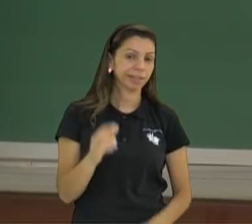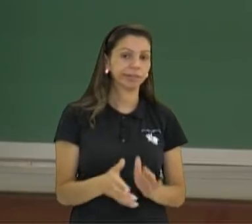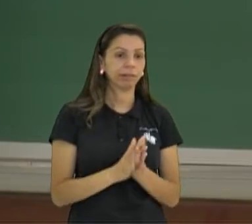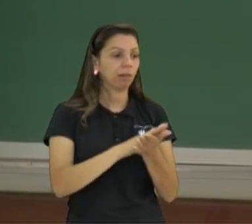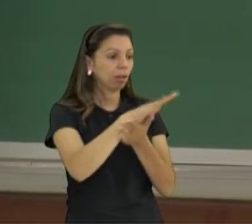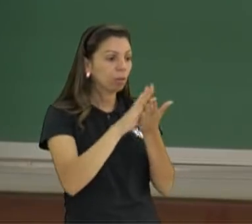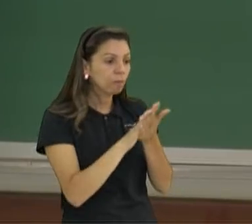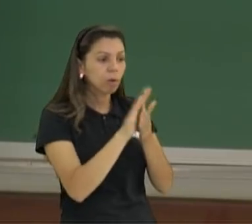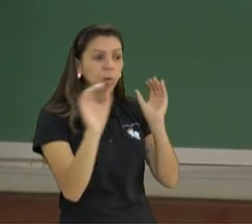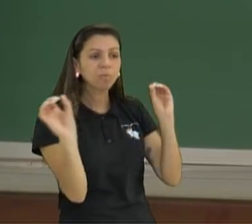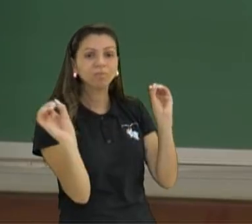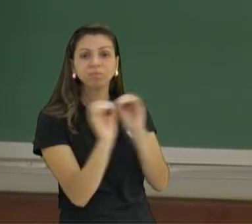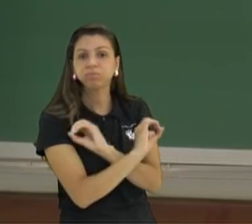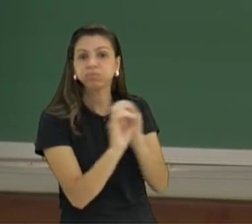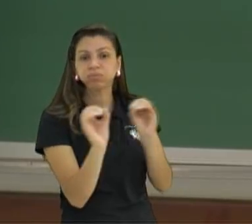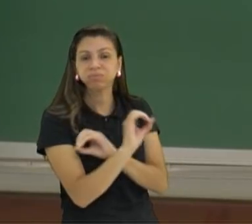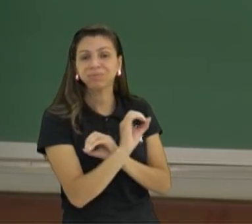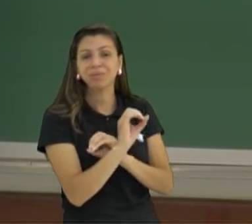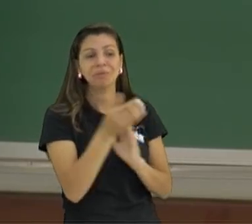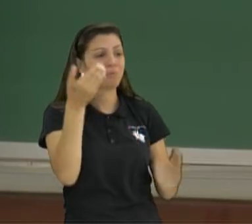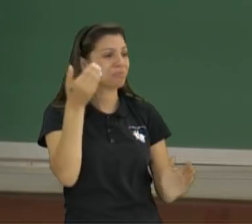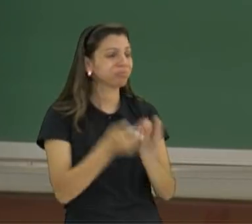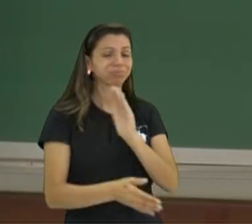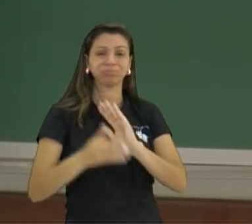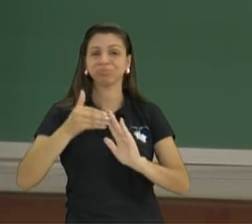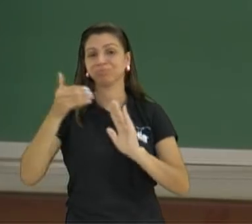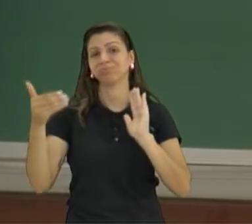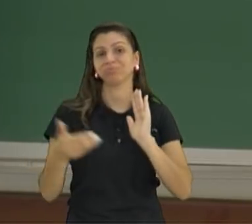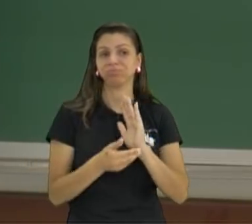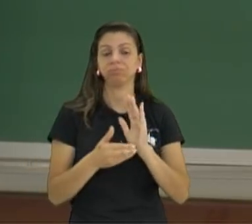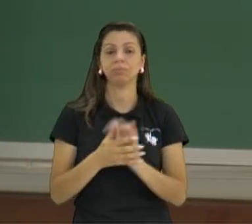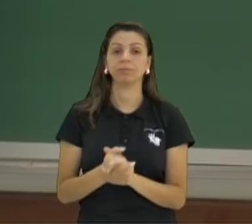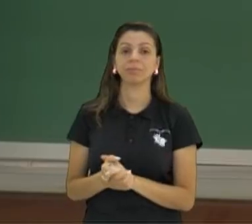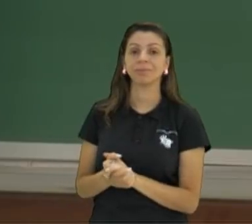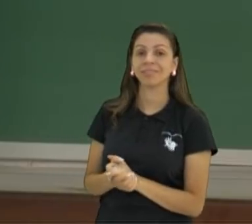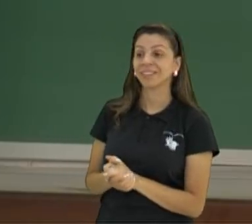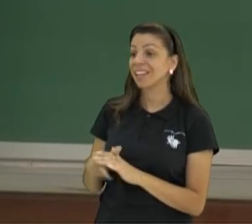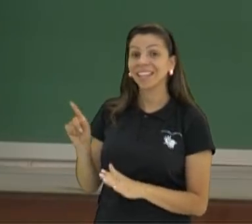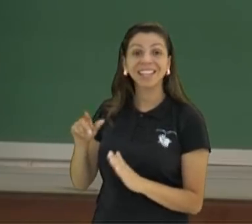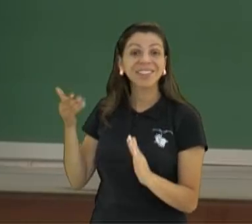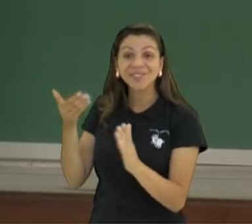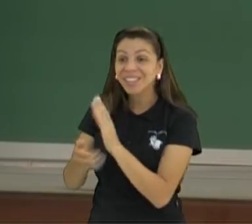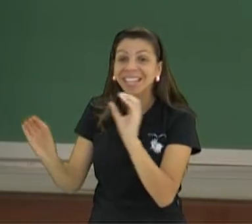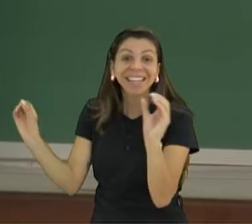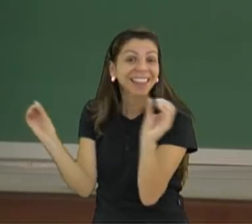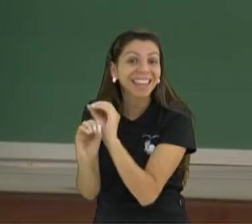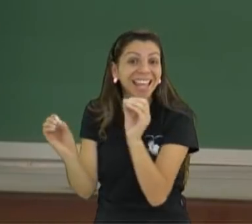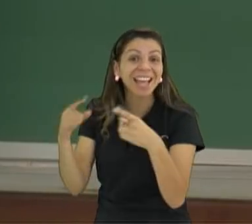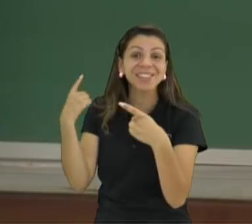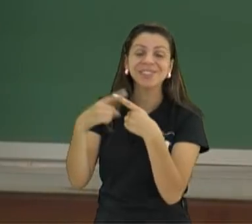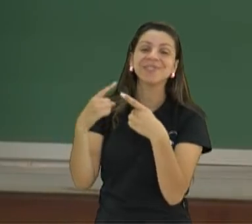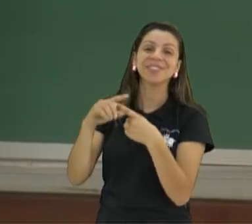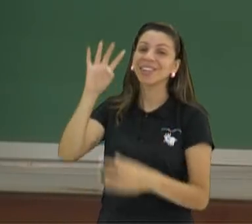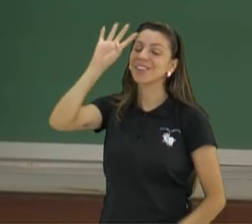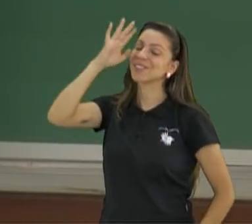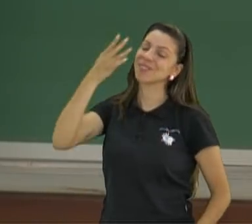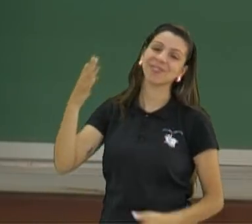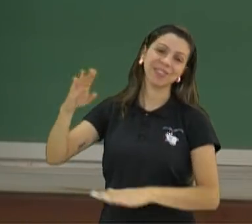foi resolvido, vamos perder tudo. Aqui, não vamos perder mais nada porque foi resolvida a